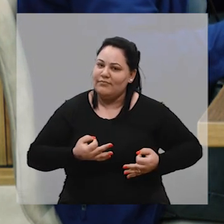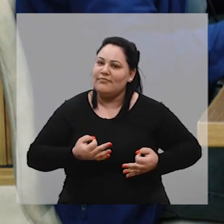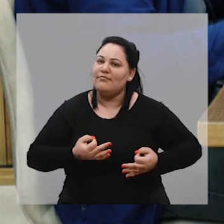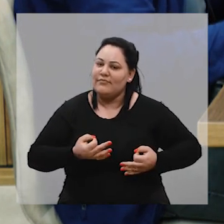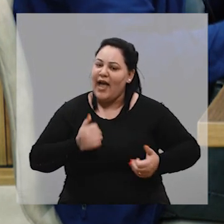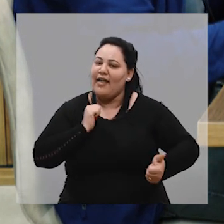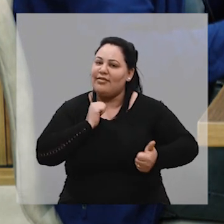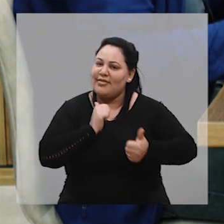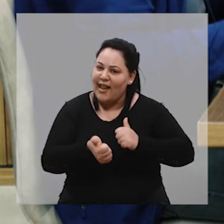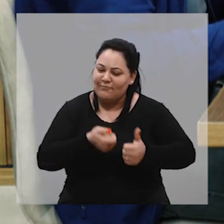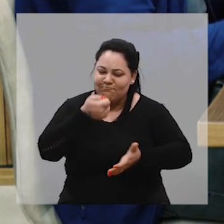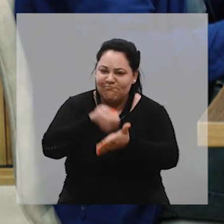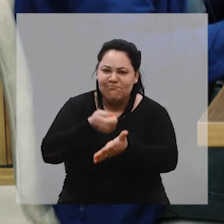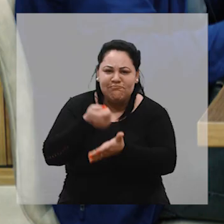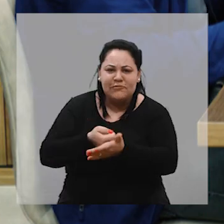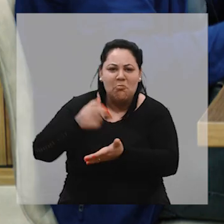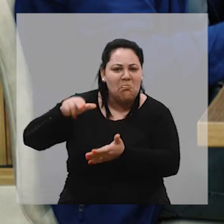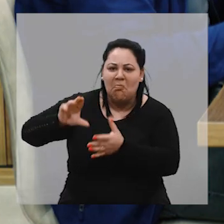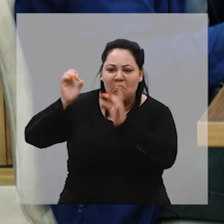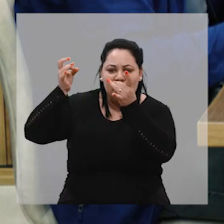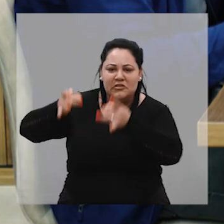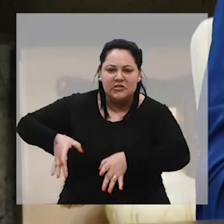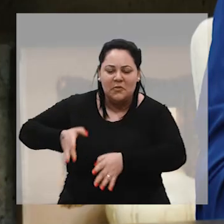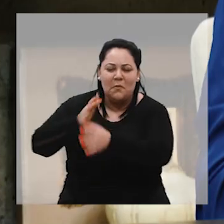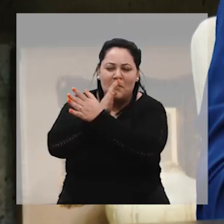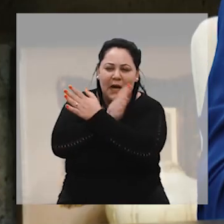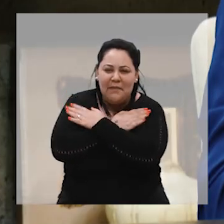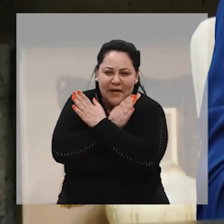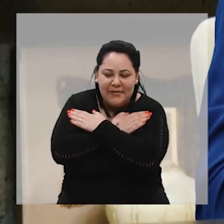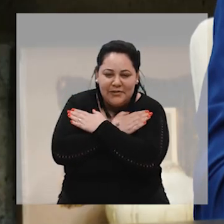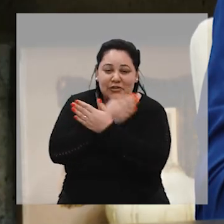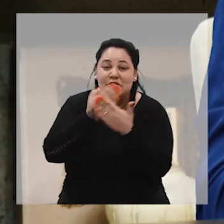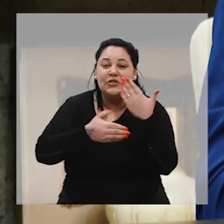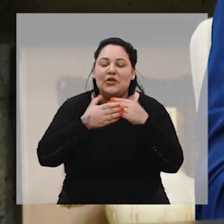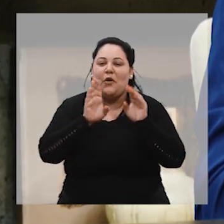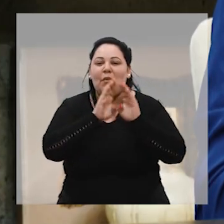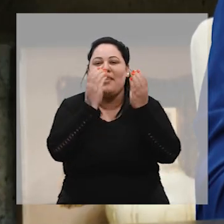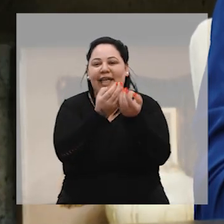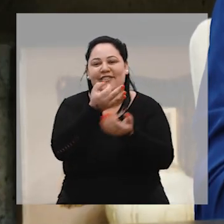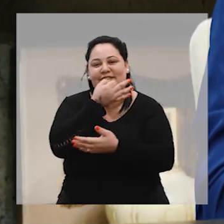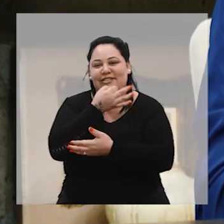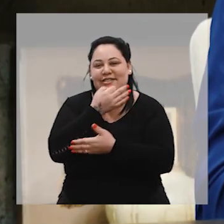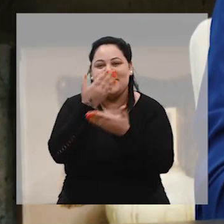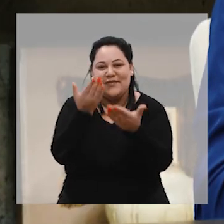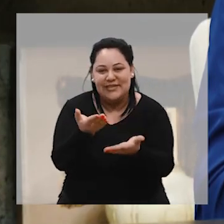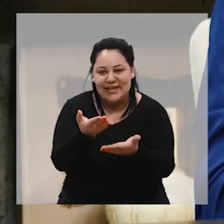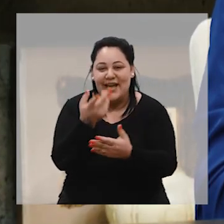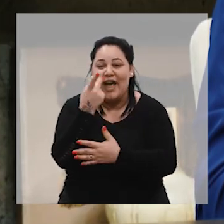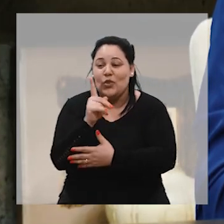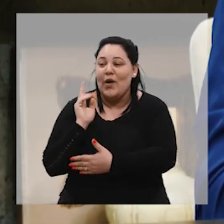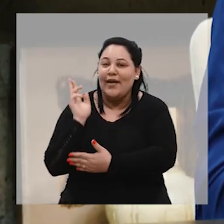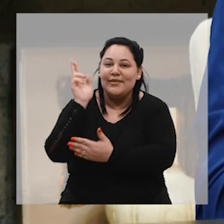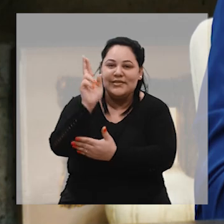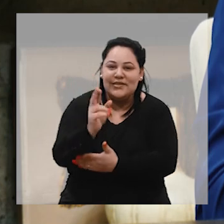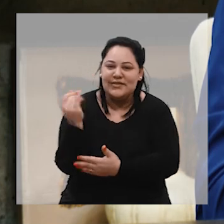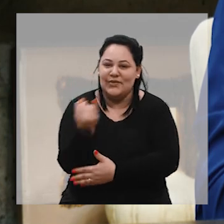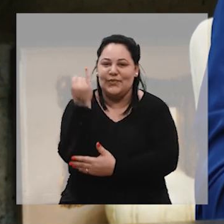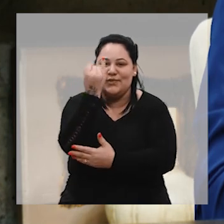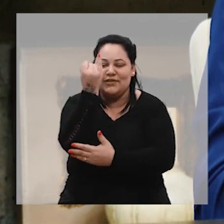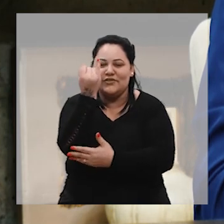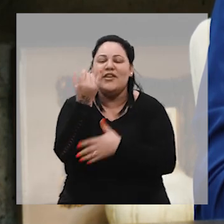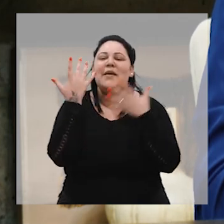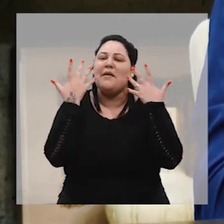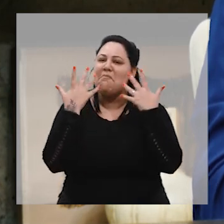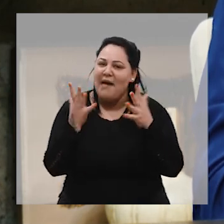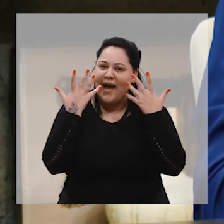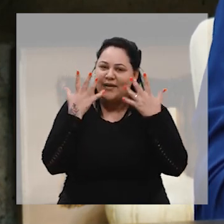como atleta, né? Persistência, não desistiu. Fica um abraço de toda a comunidade de Caxias do Sul também por essa tua